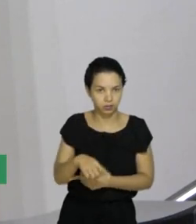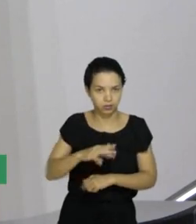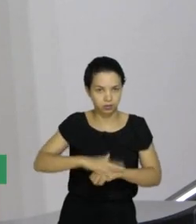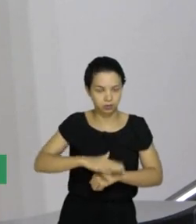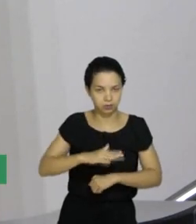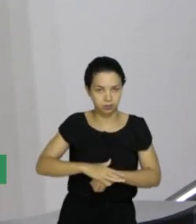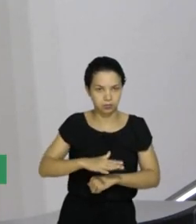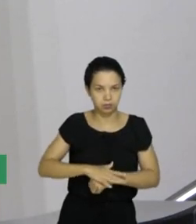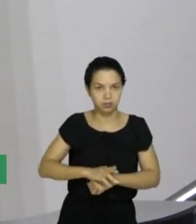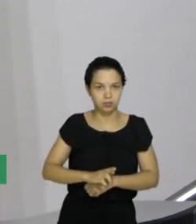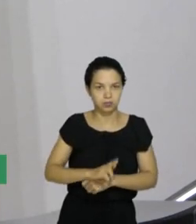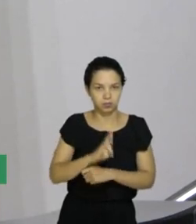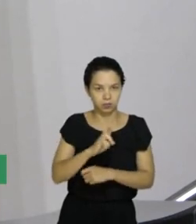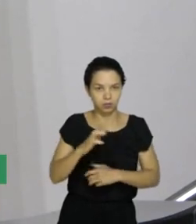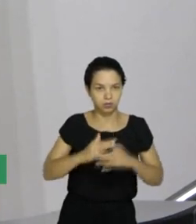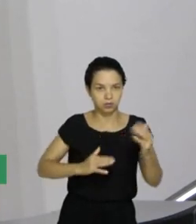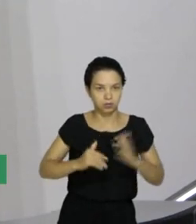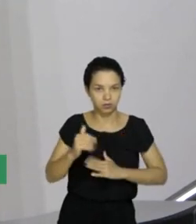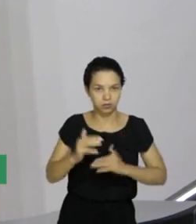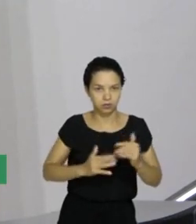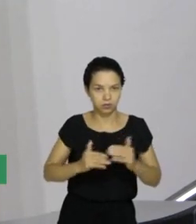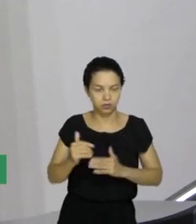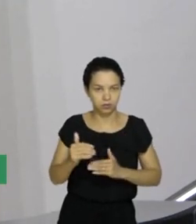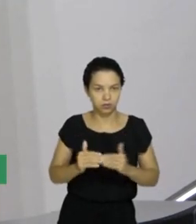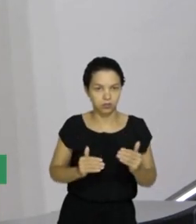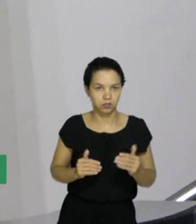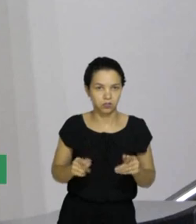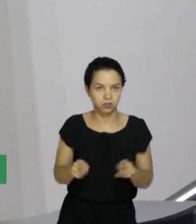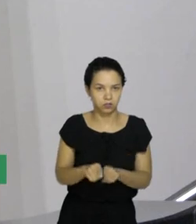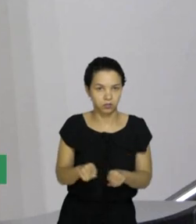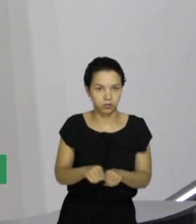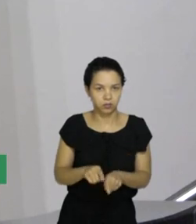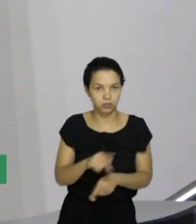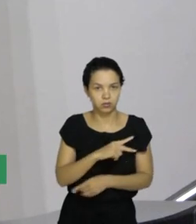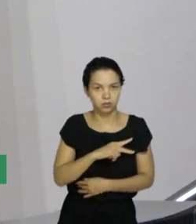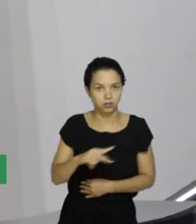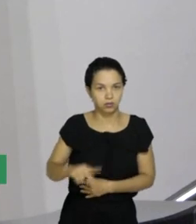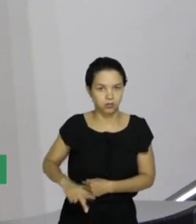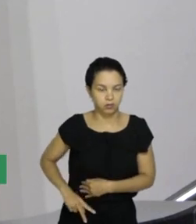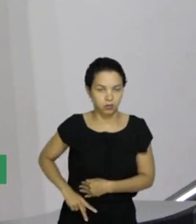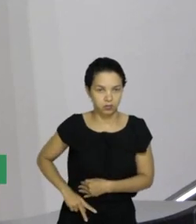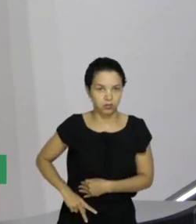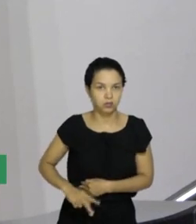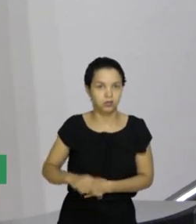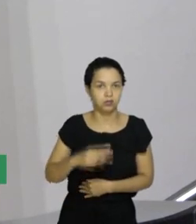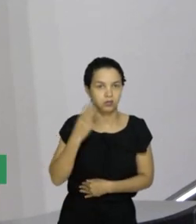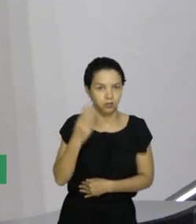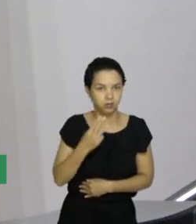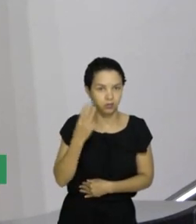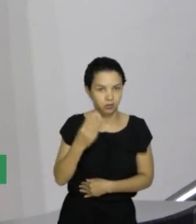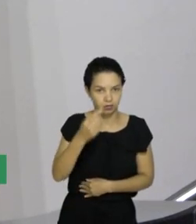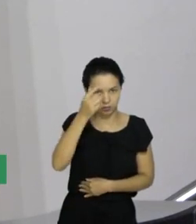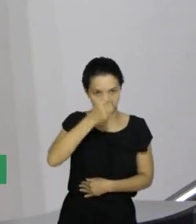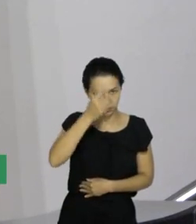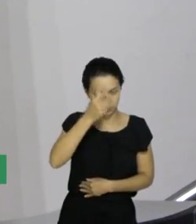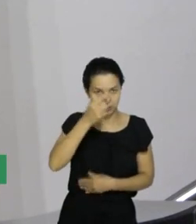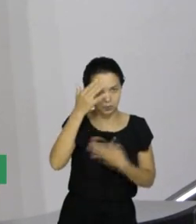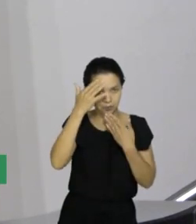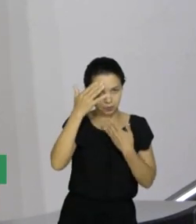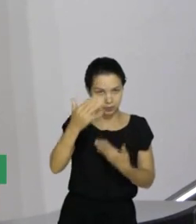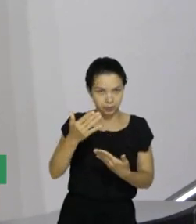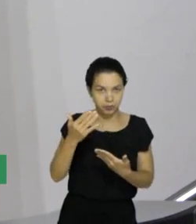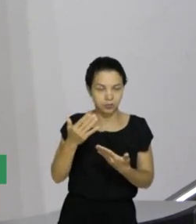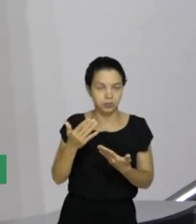desta ação inclusive Presidente Maurício Quero Agradecer em seu nome ao presidente Mauro de Nadal